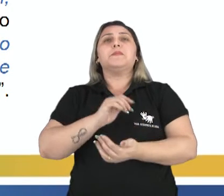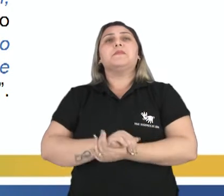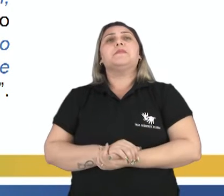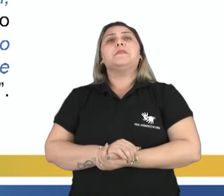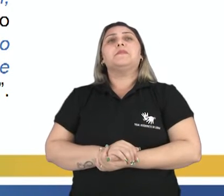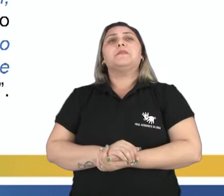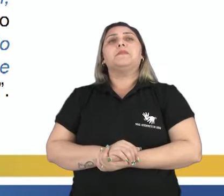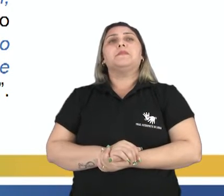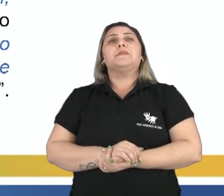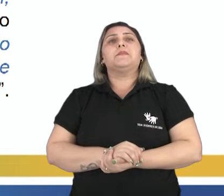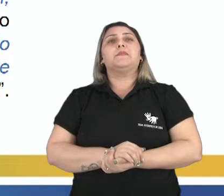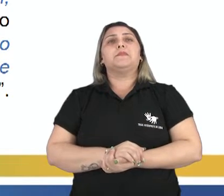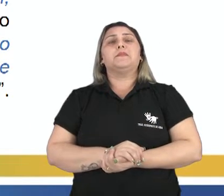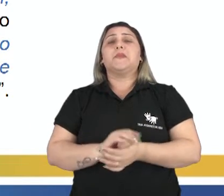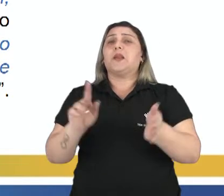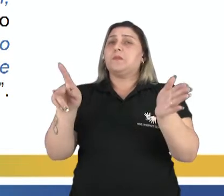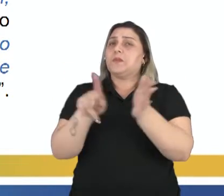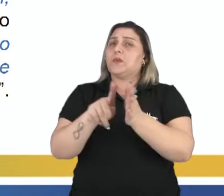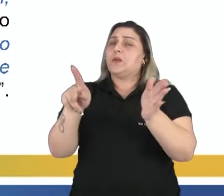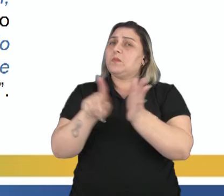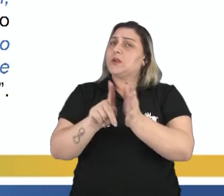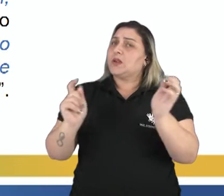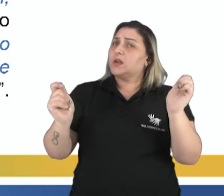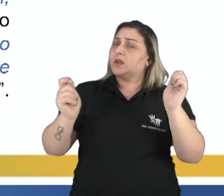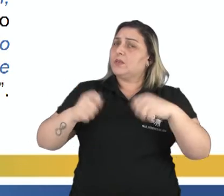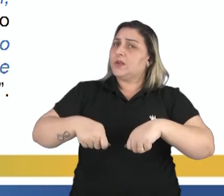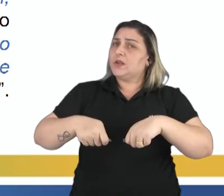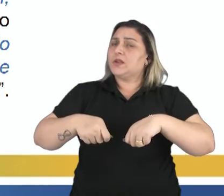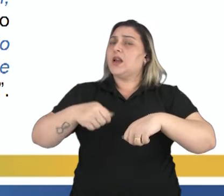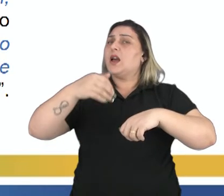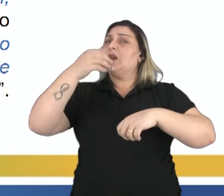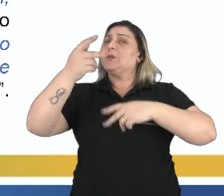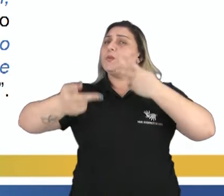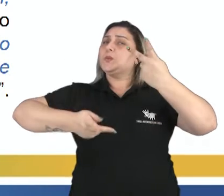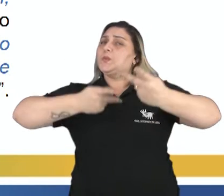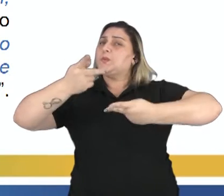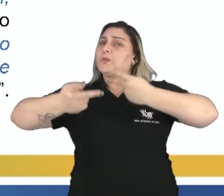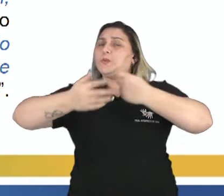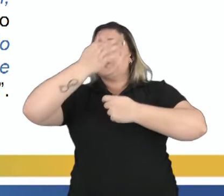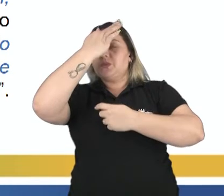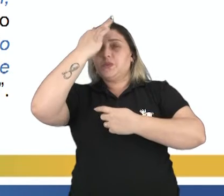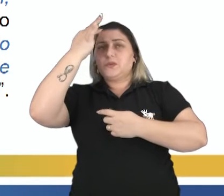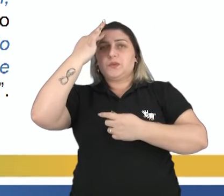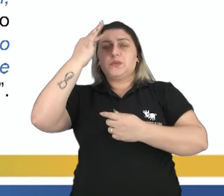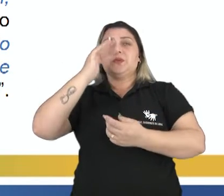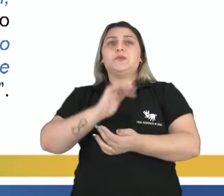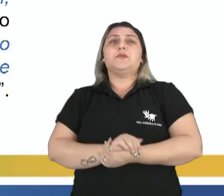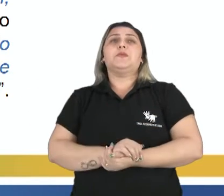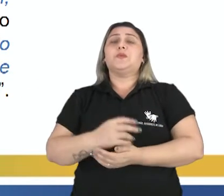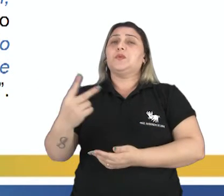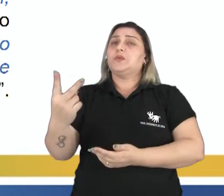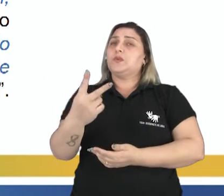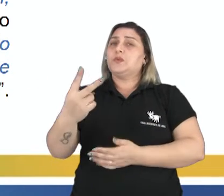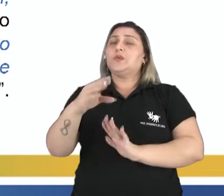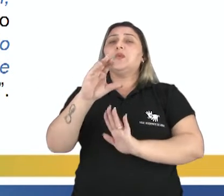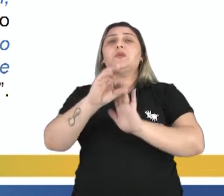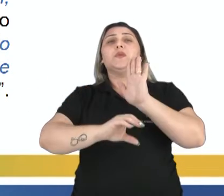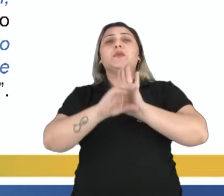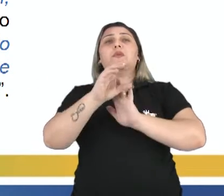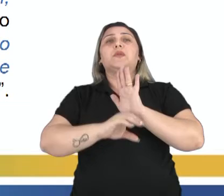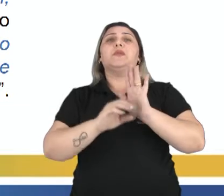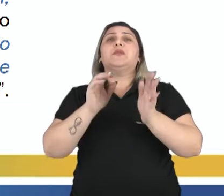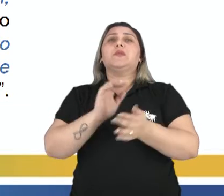ele, nada mais é do que a própria capacidade de filosofar, tá? Então, Deleuze e Guattari definem o conceito como